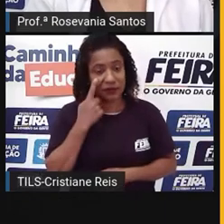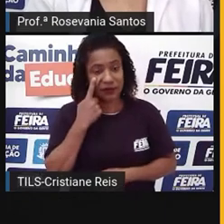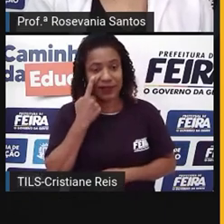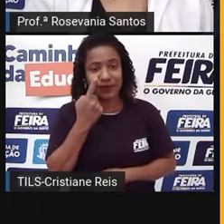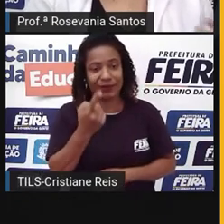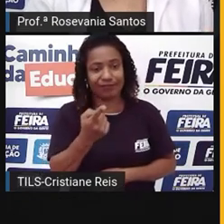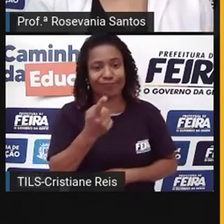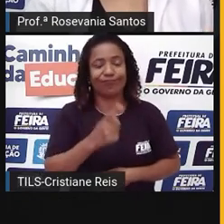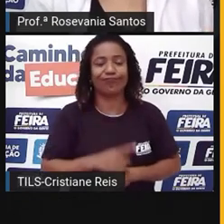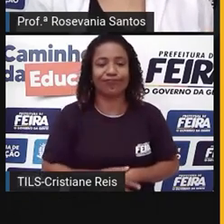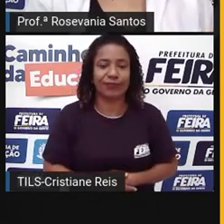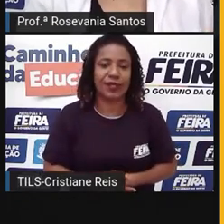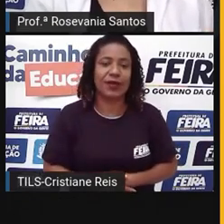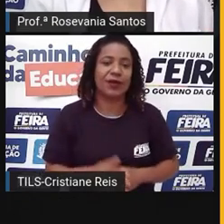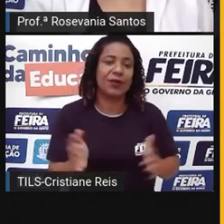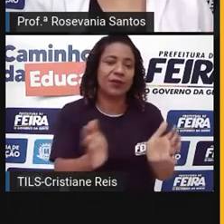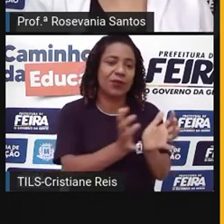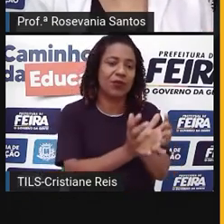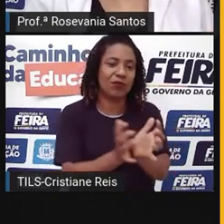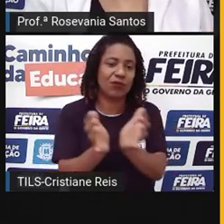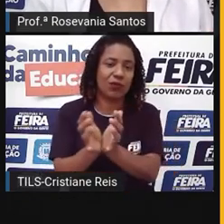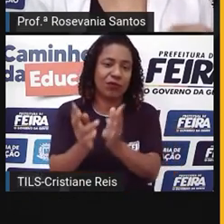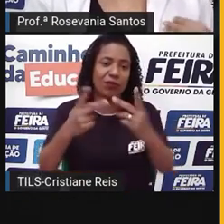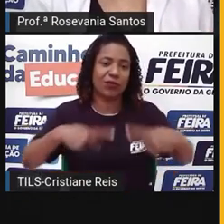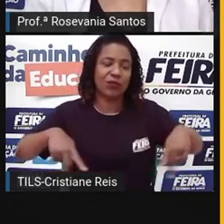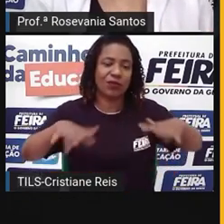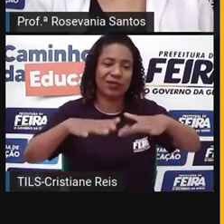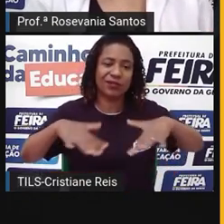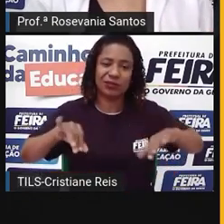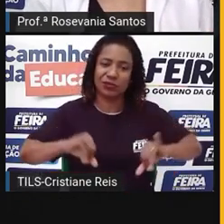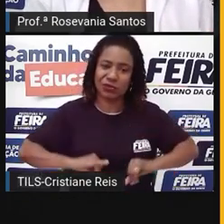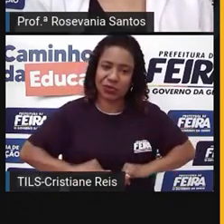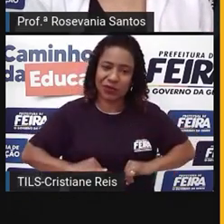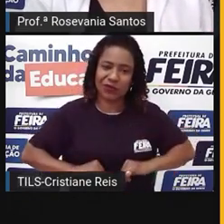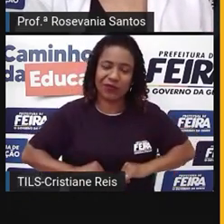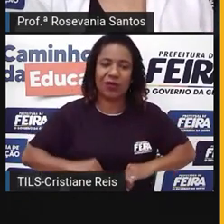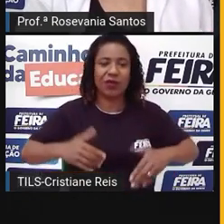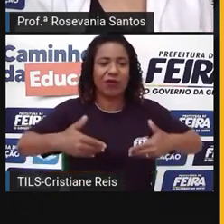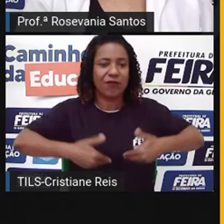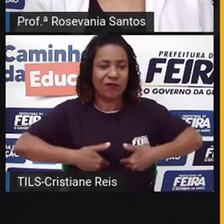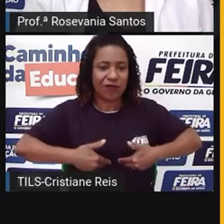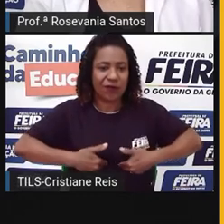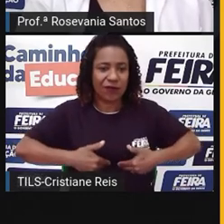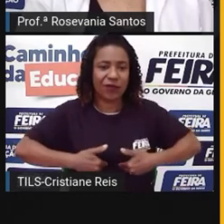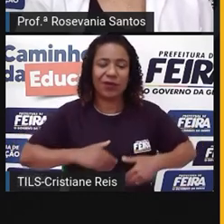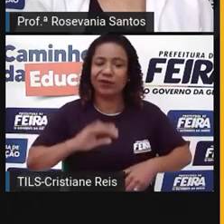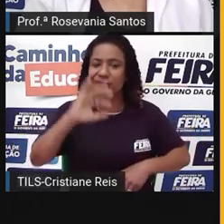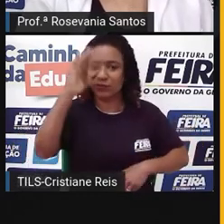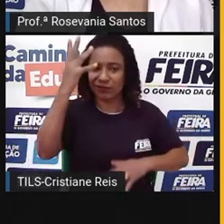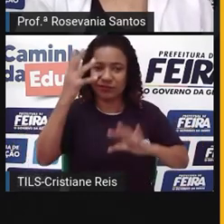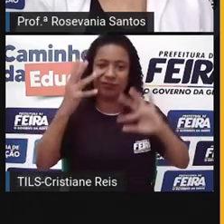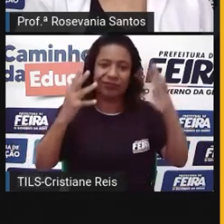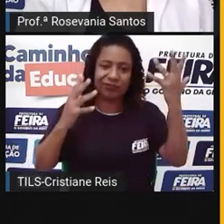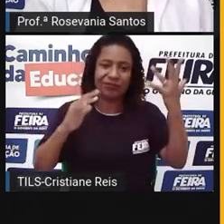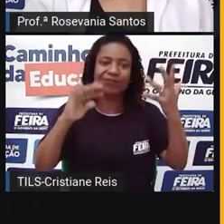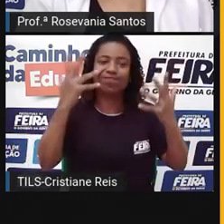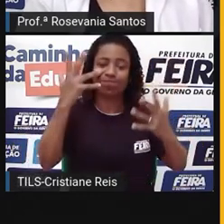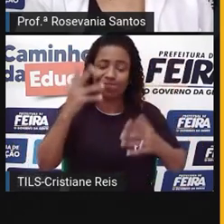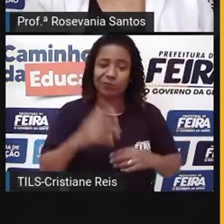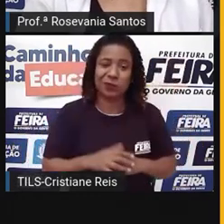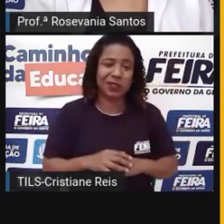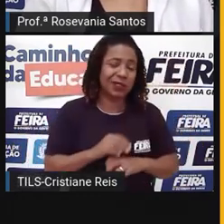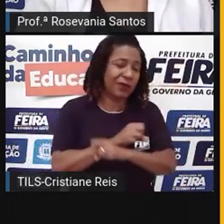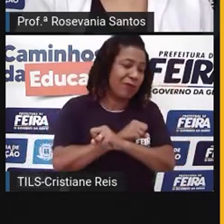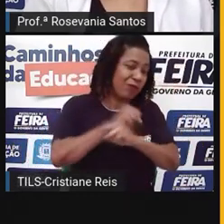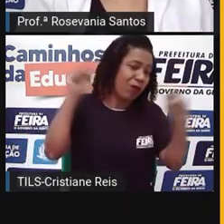observando, e quem sofre mesmo é a população, com fome, com mutilação, né, por conta dessas minas terrestres, que ainda